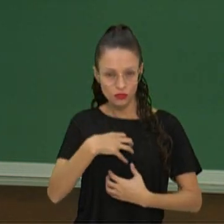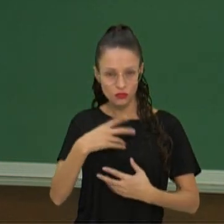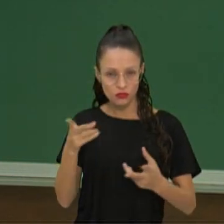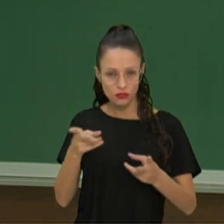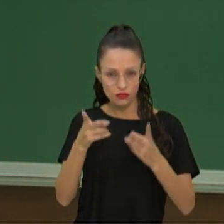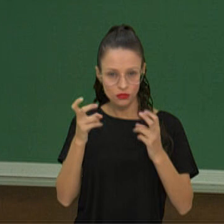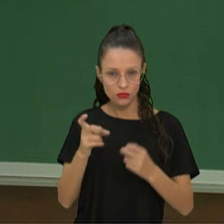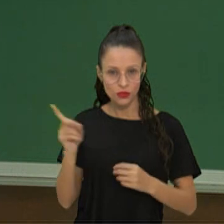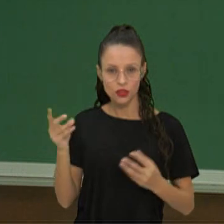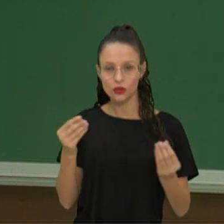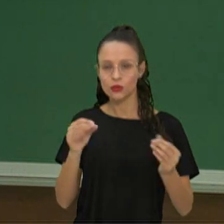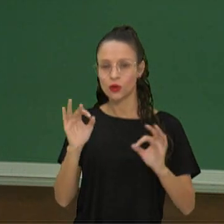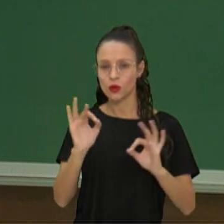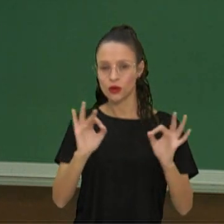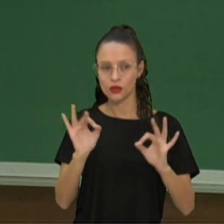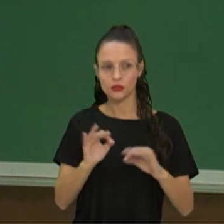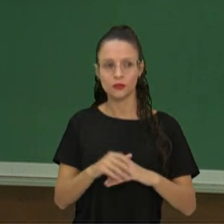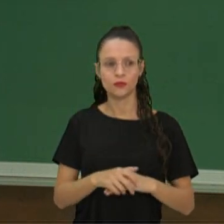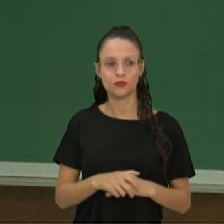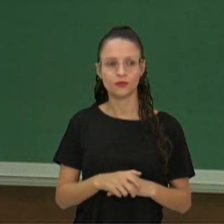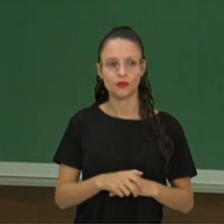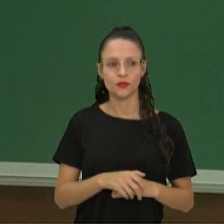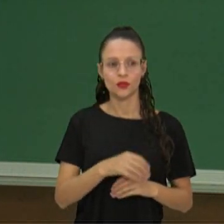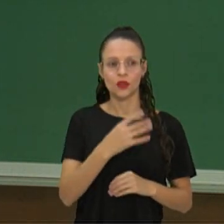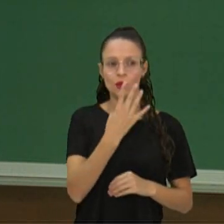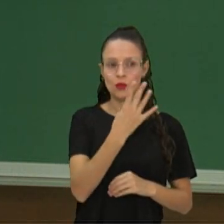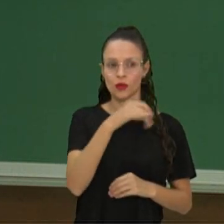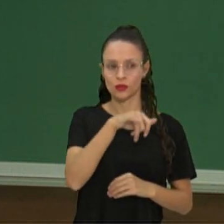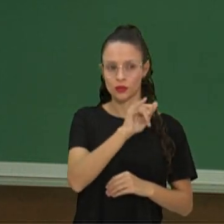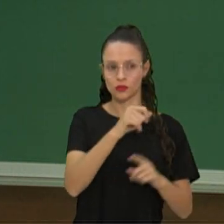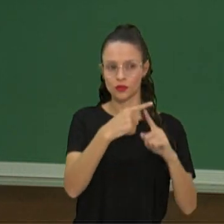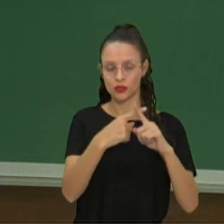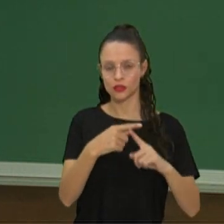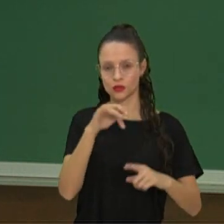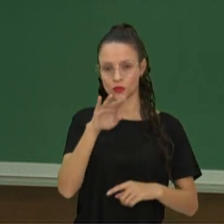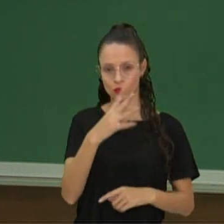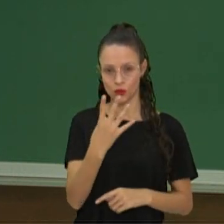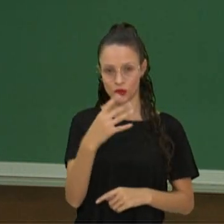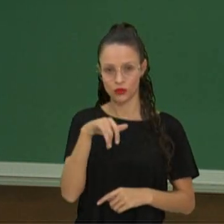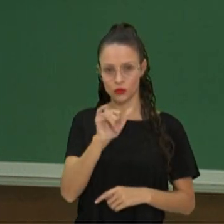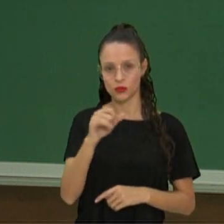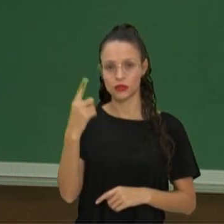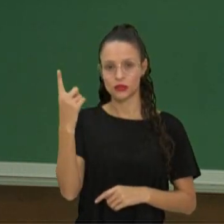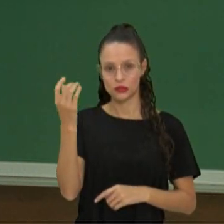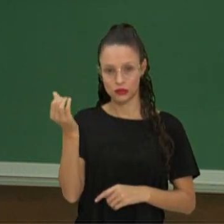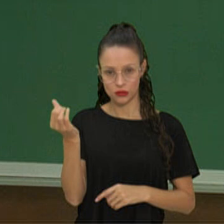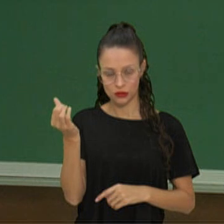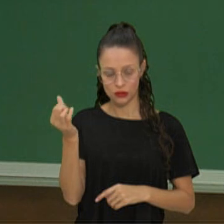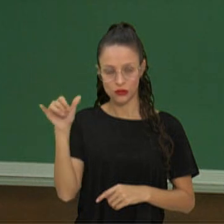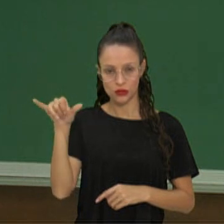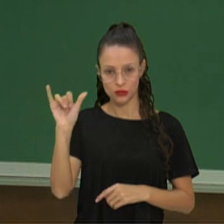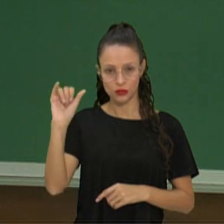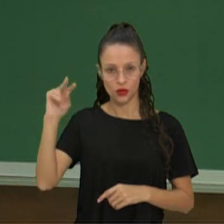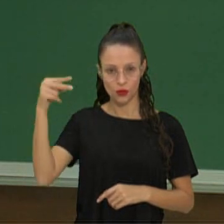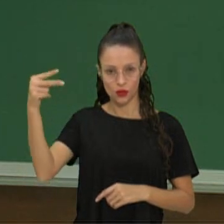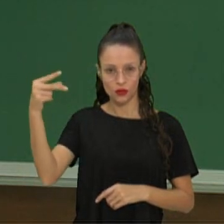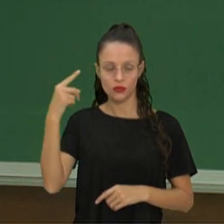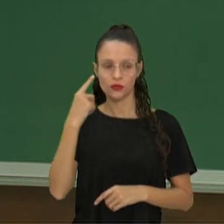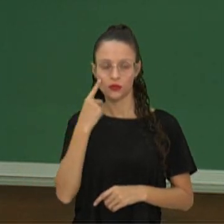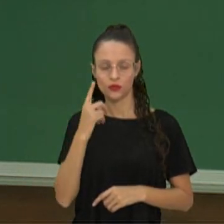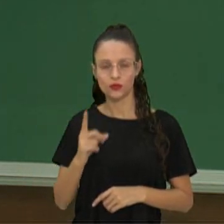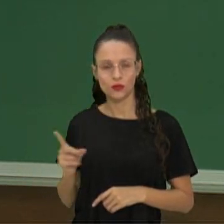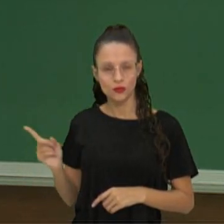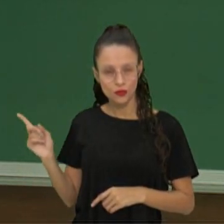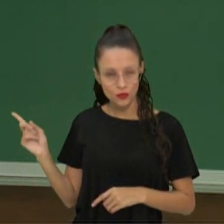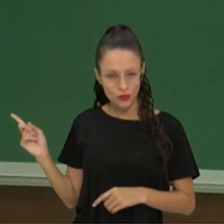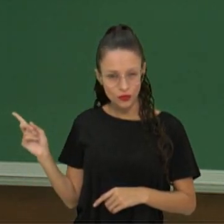deve organizar a escrita. 4y vezes 4y, 16y ao quadrado. Olhando a expressão